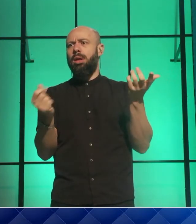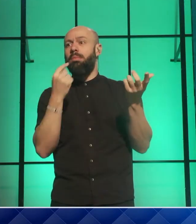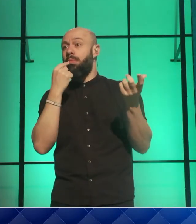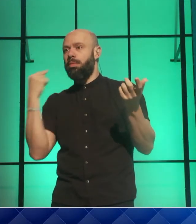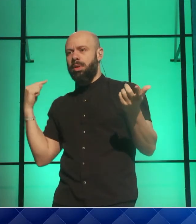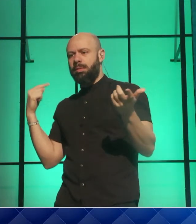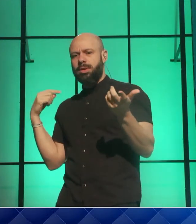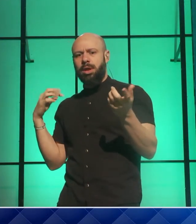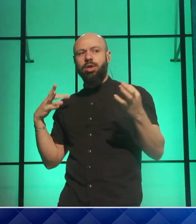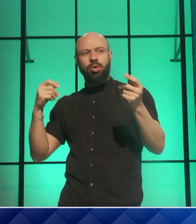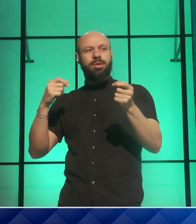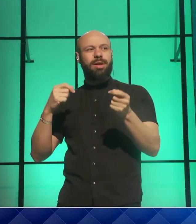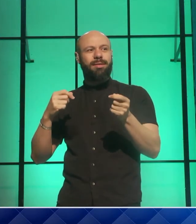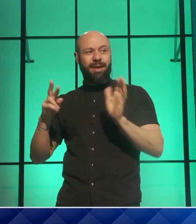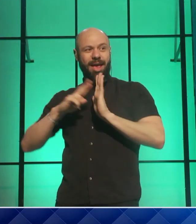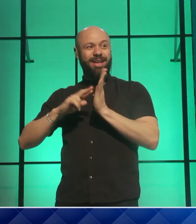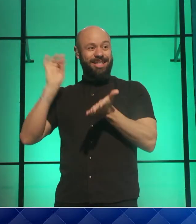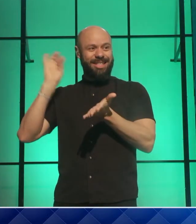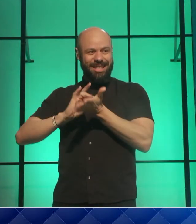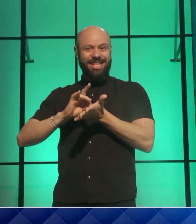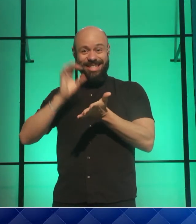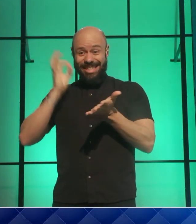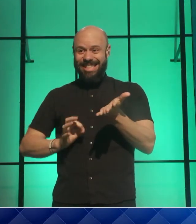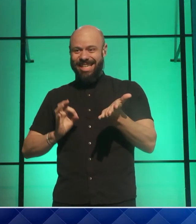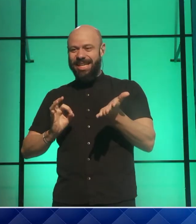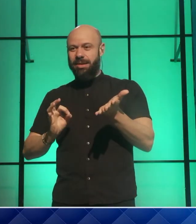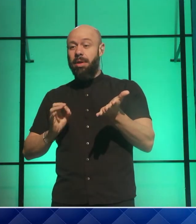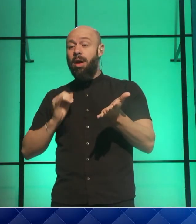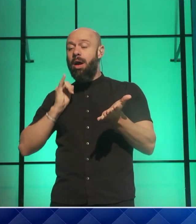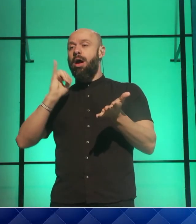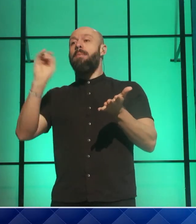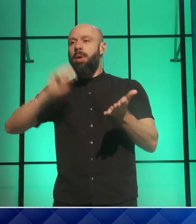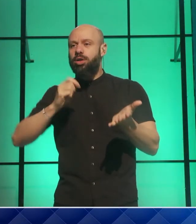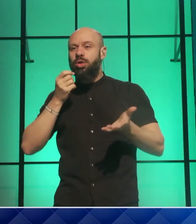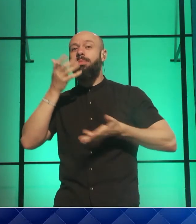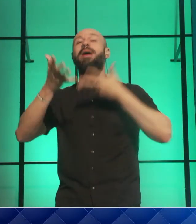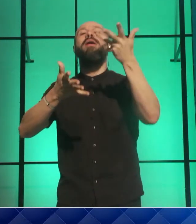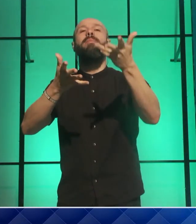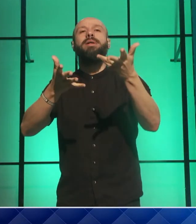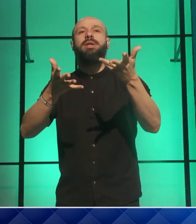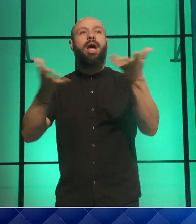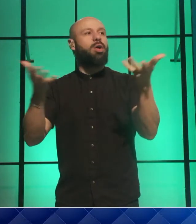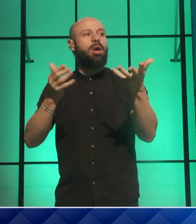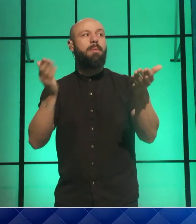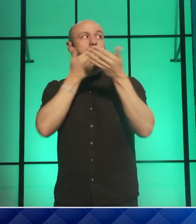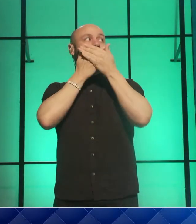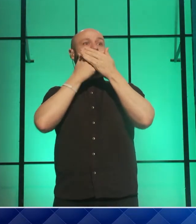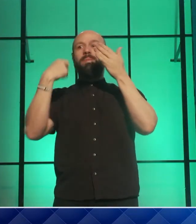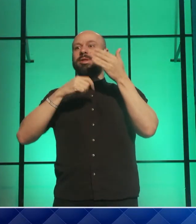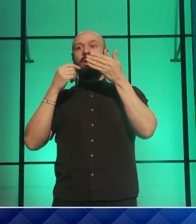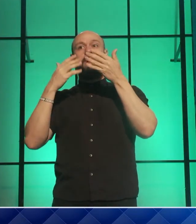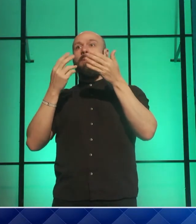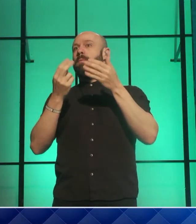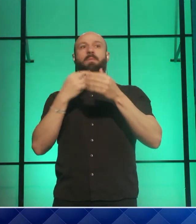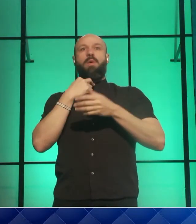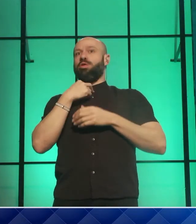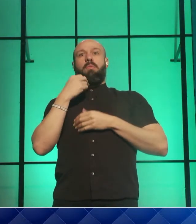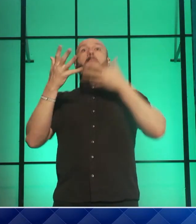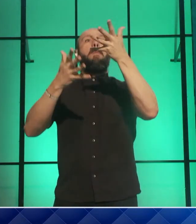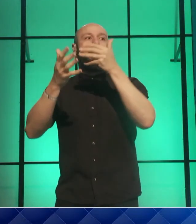atrás, aquilo que era apropriado você dizer, que você podia falar, hoje você não pode mais dizer